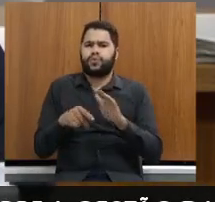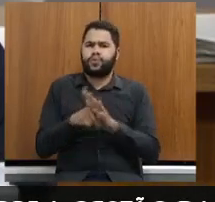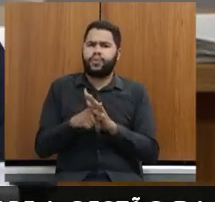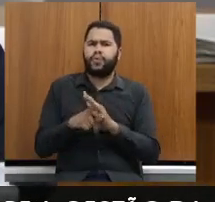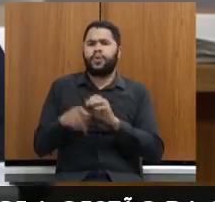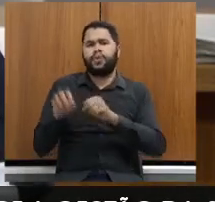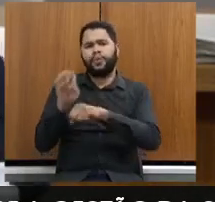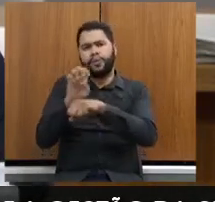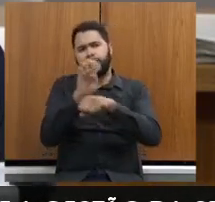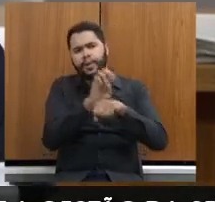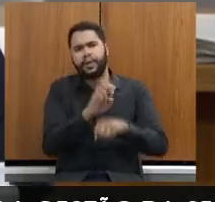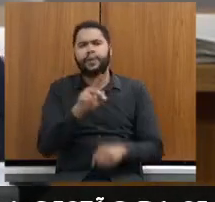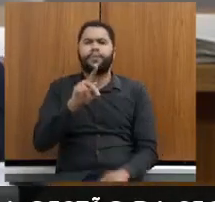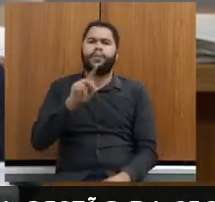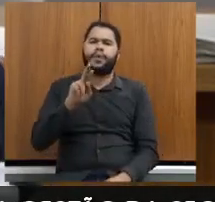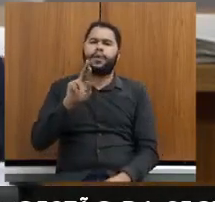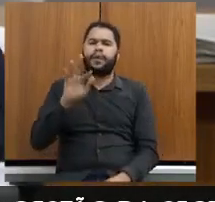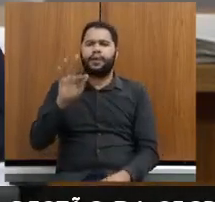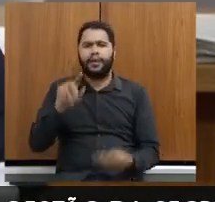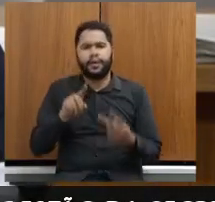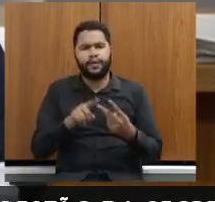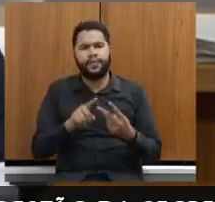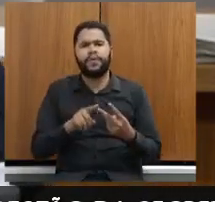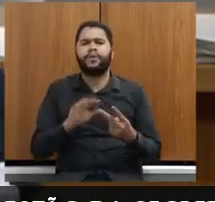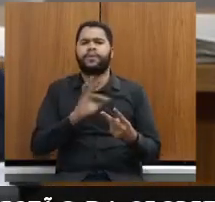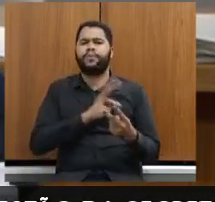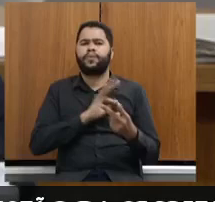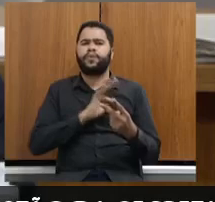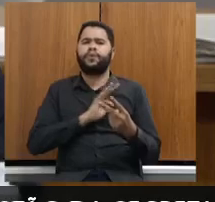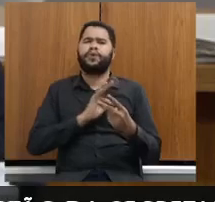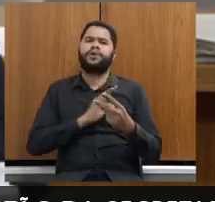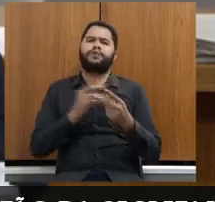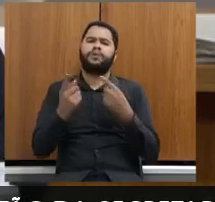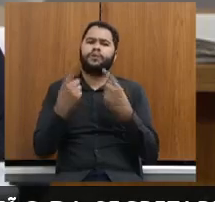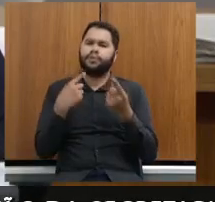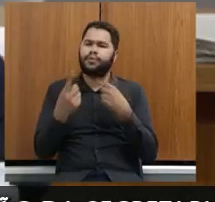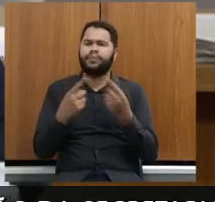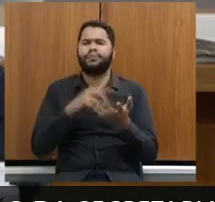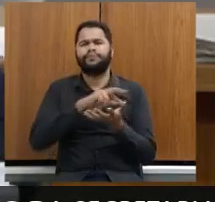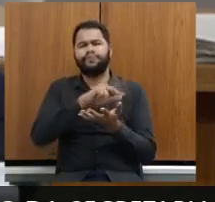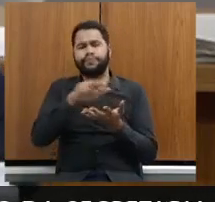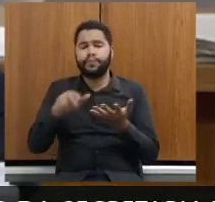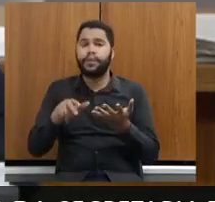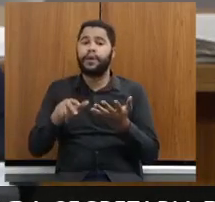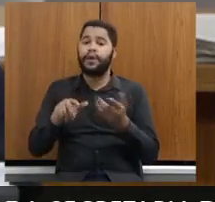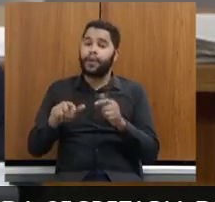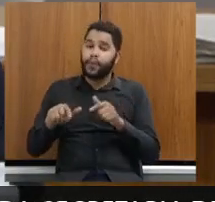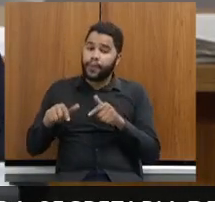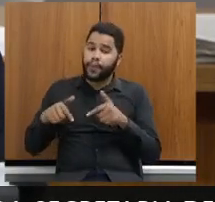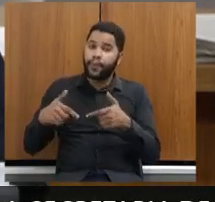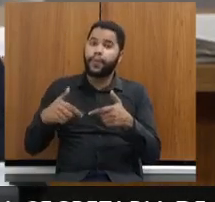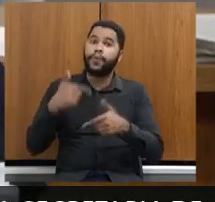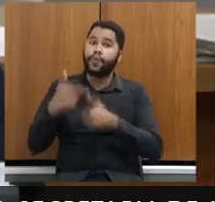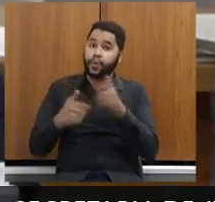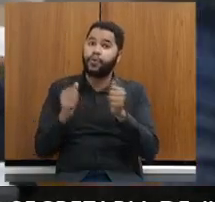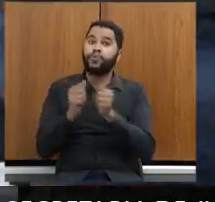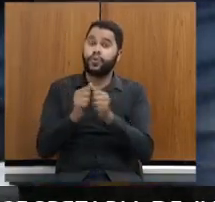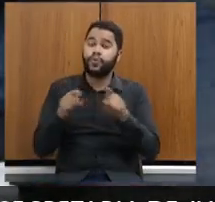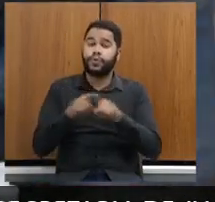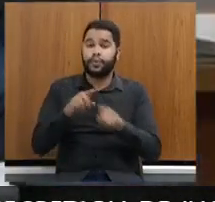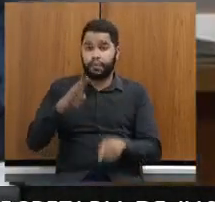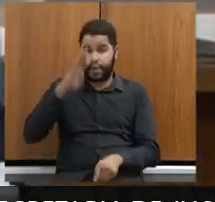as forças estaduais como PRF com polícia federal Forças Armadas também pode não ter operações aqui Deputado inclusive para própria Marinha